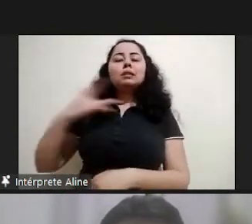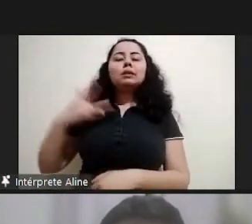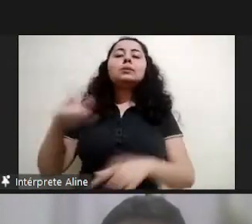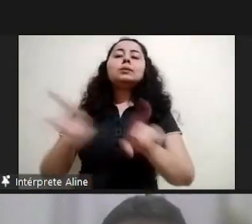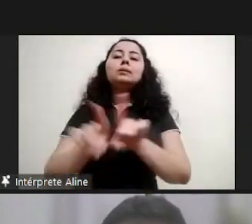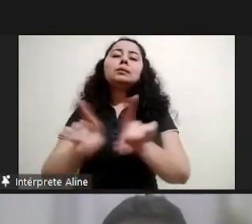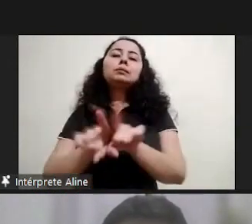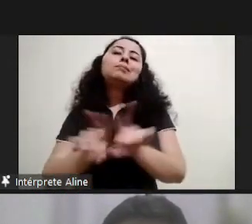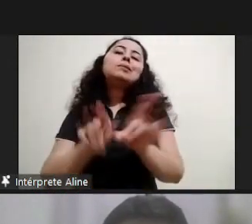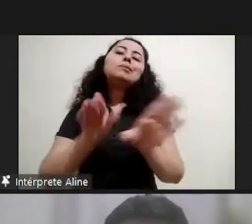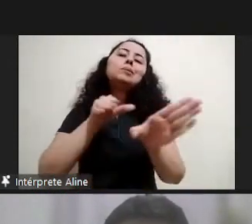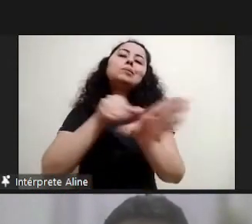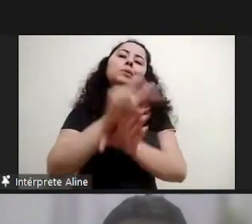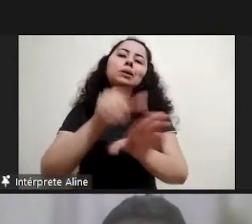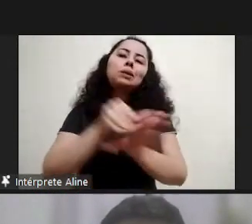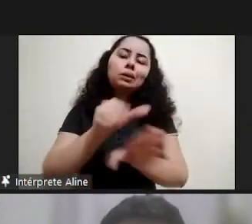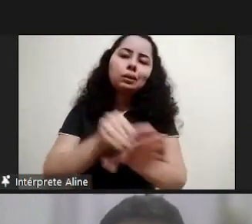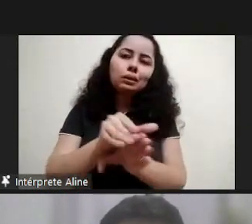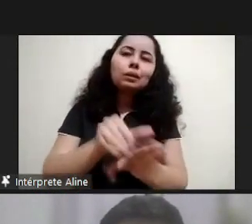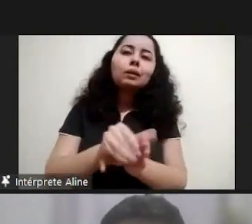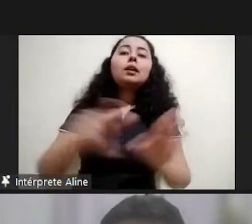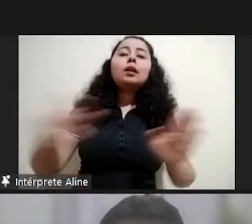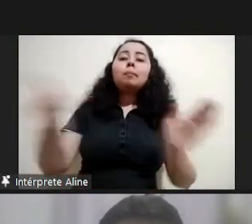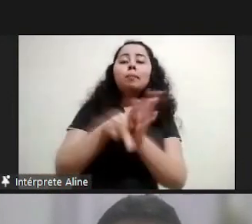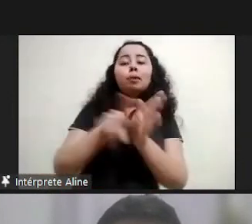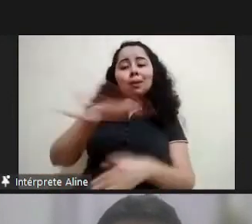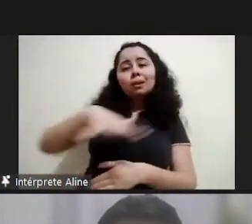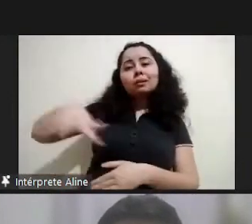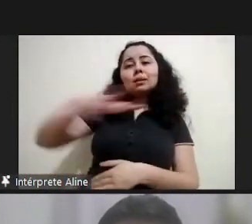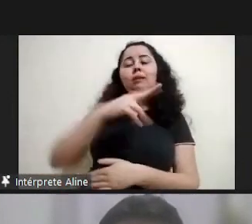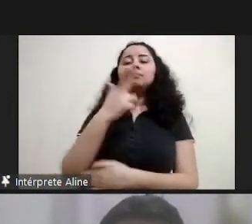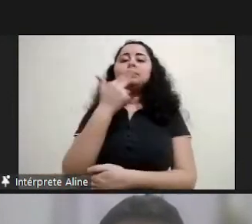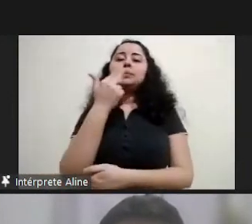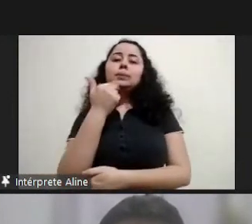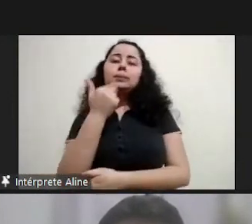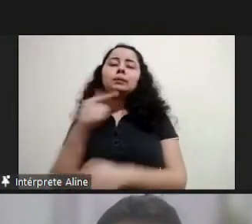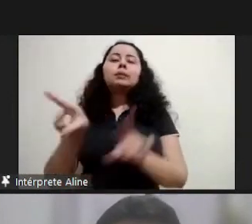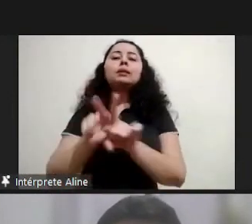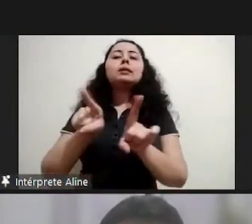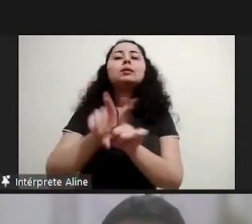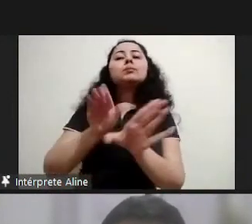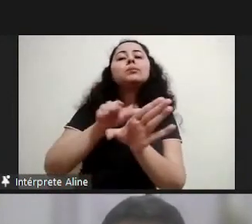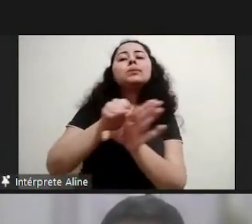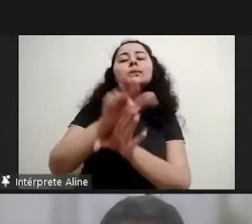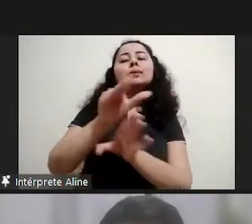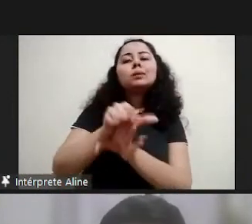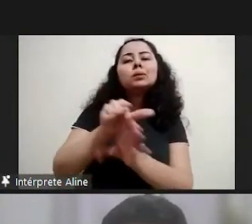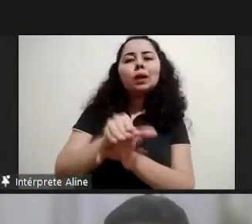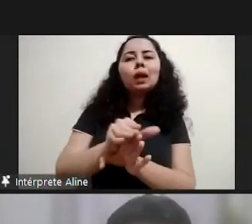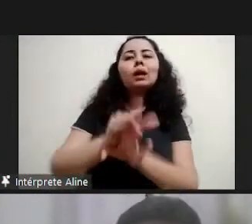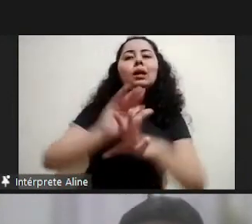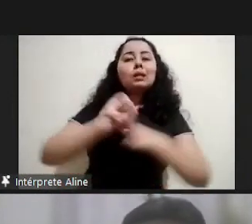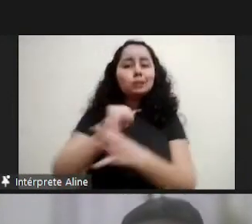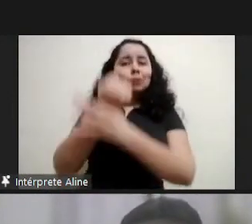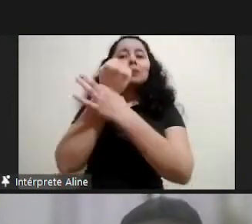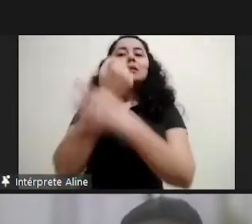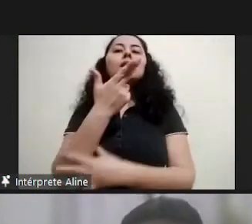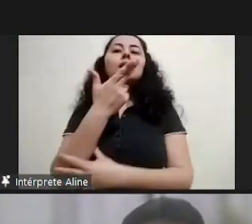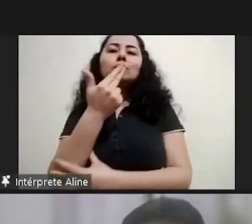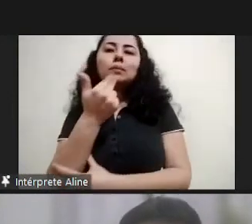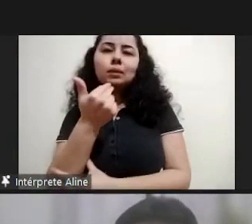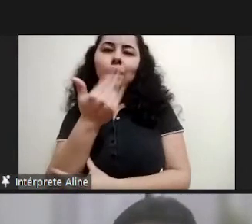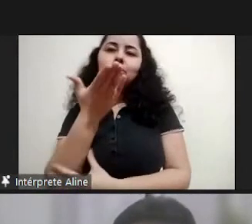Segurança Alimentar e Nutricional e conselheira suplente do Conselho Estadual de Segurança Alimentar e Nutricional. A partir de